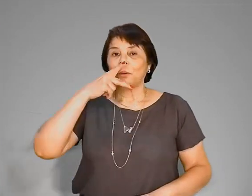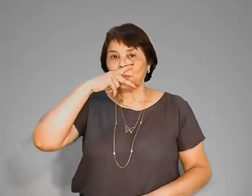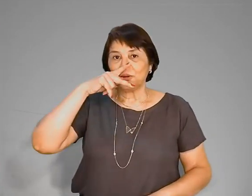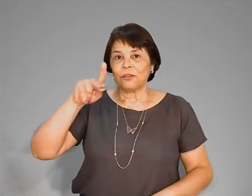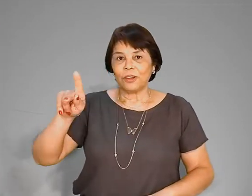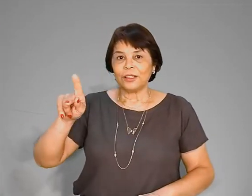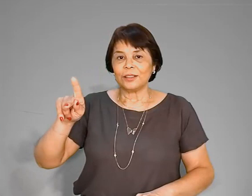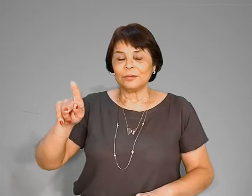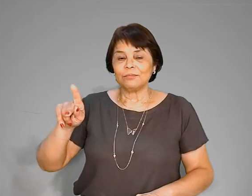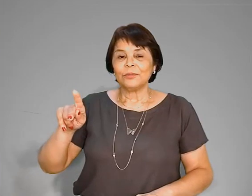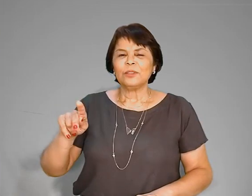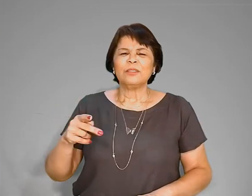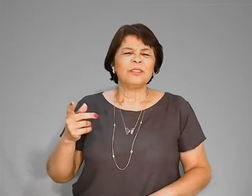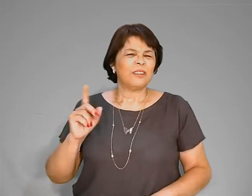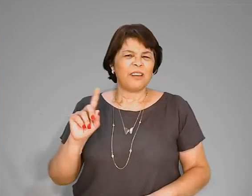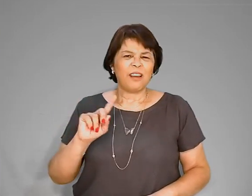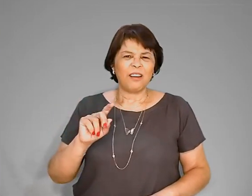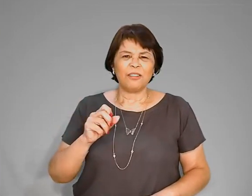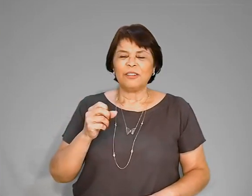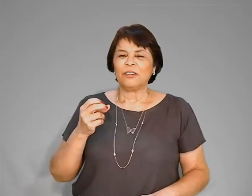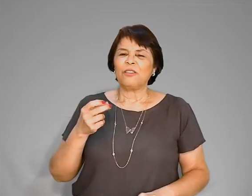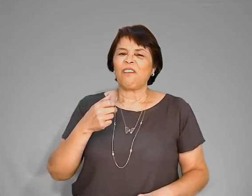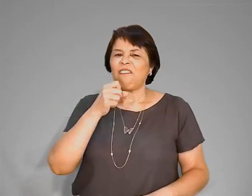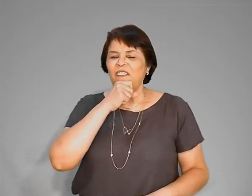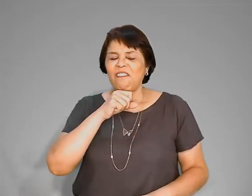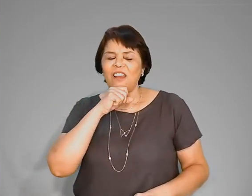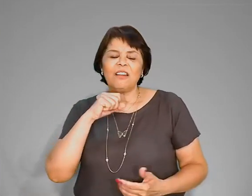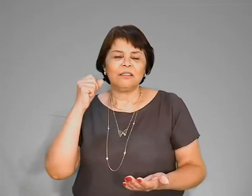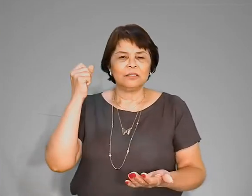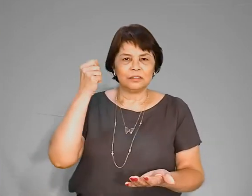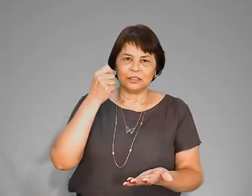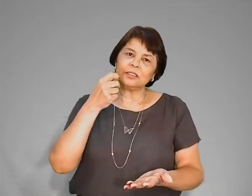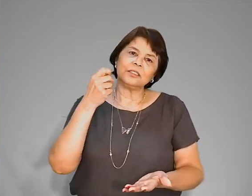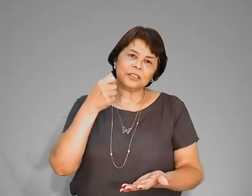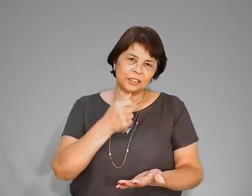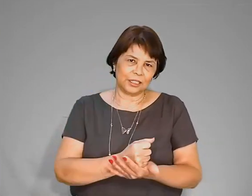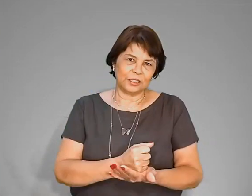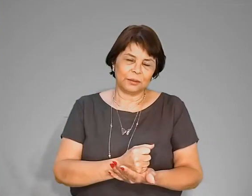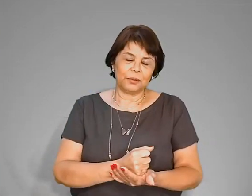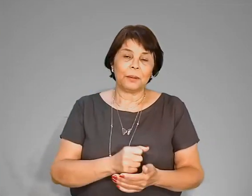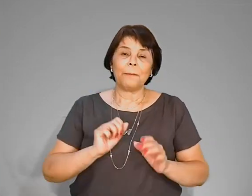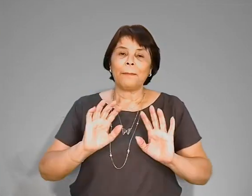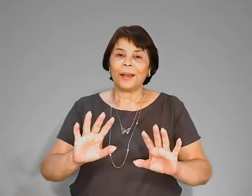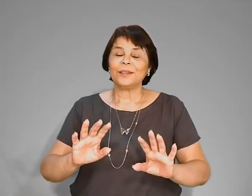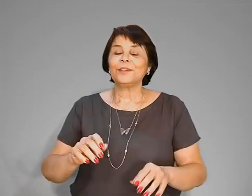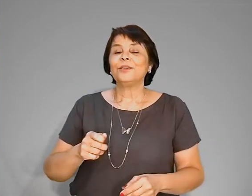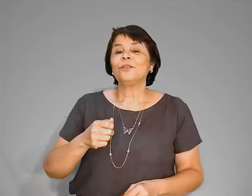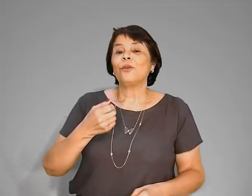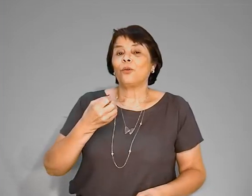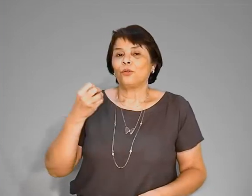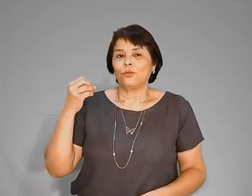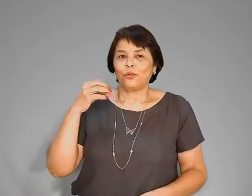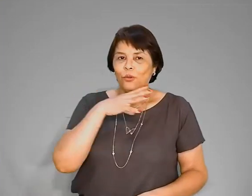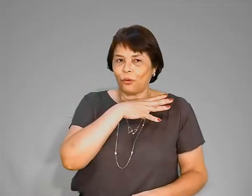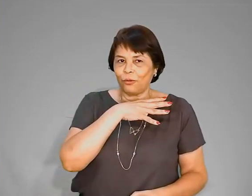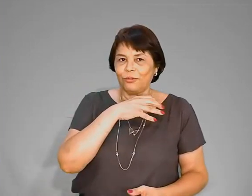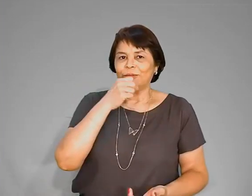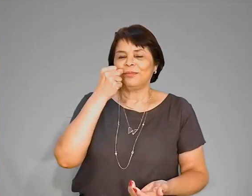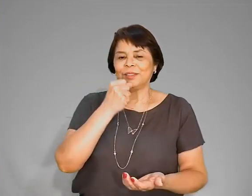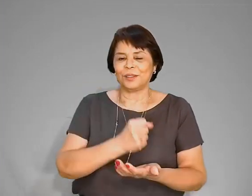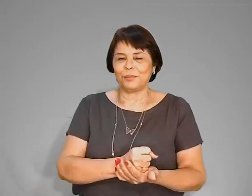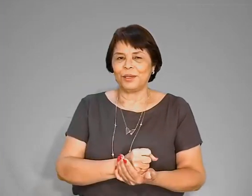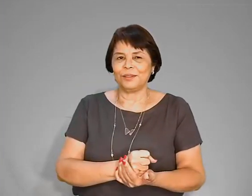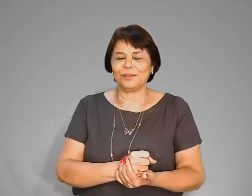versículo 3. O que profetiza, exorta, edifica e consola. Esse é o profeta. Então Paulo